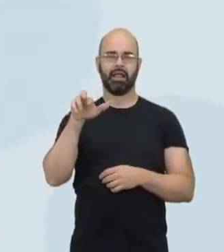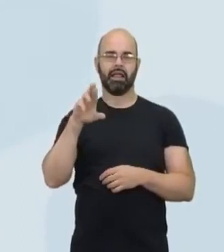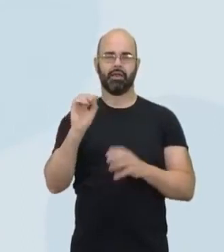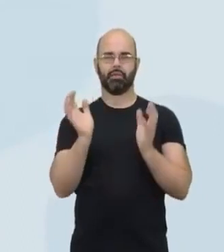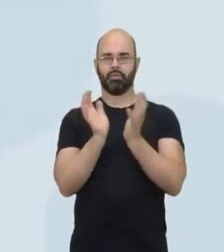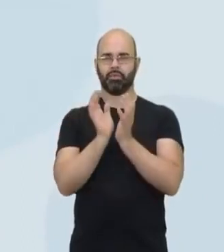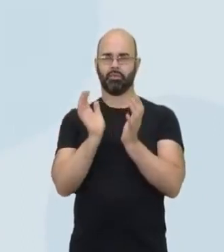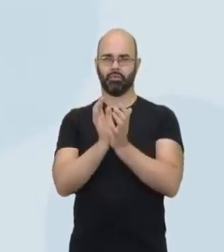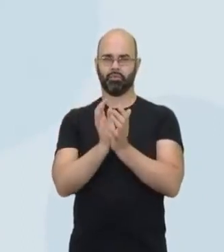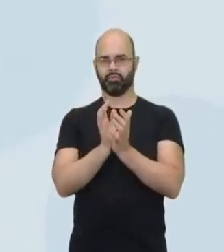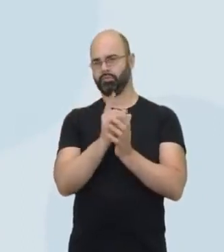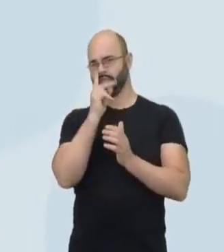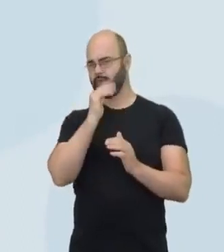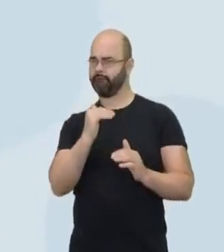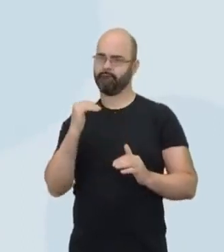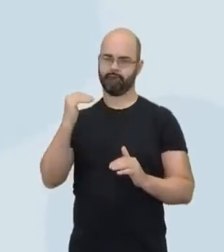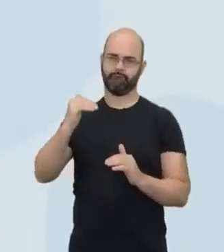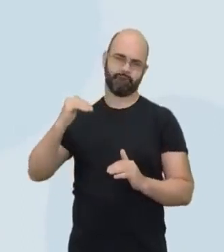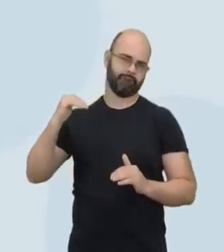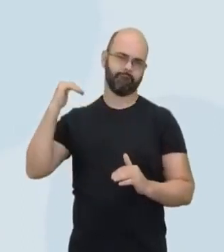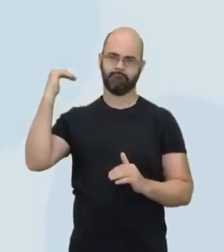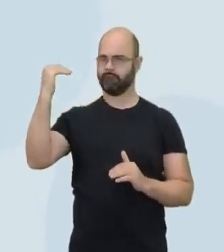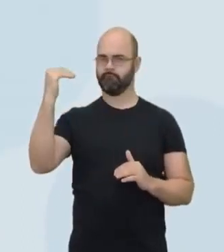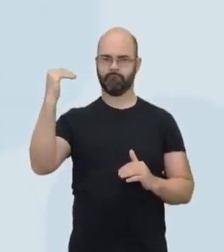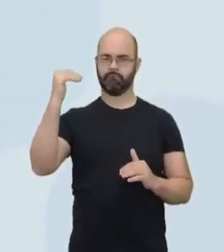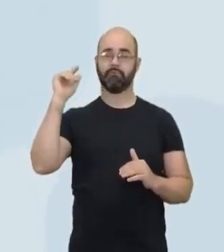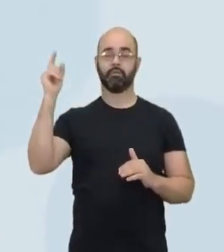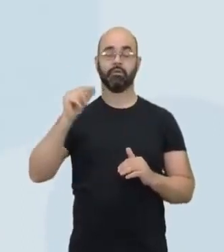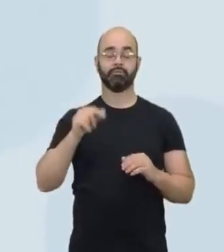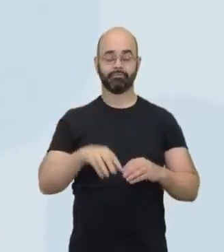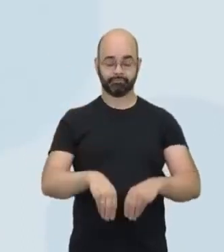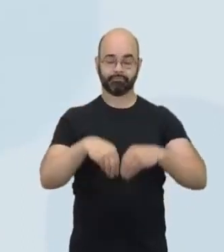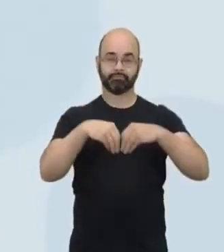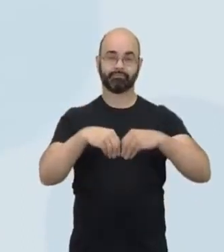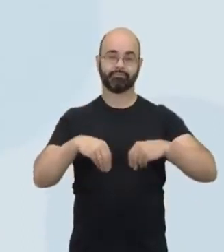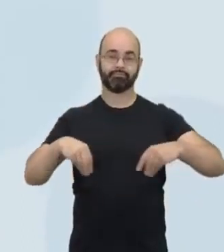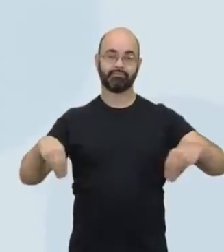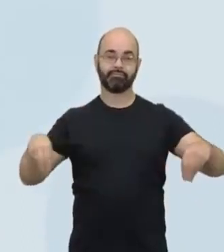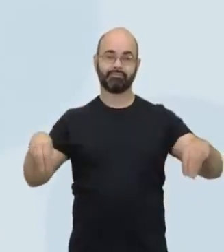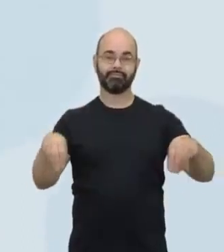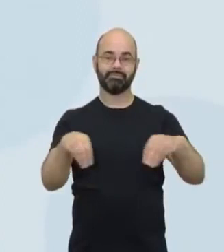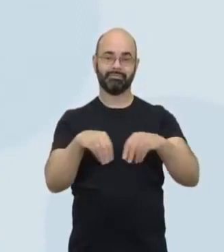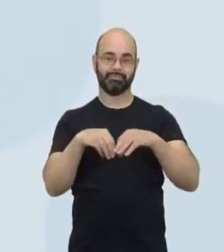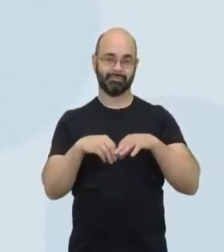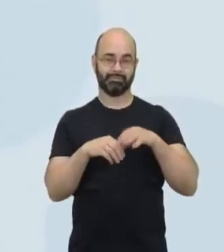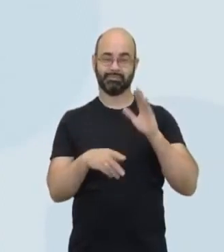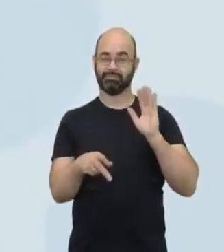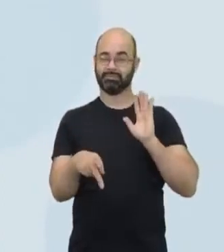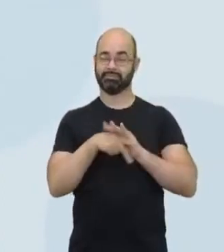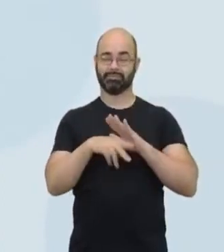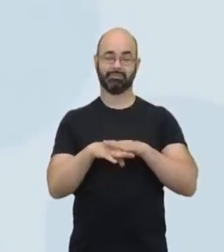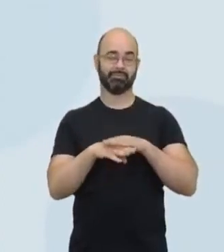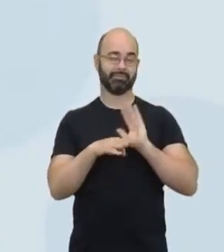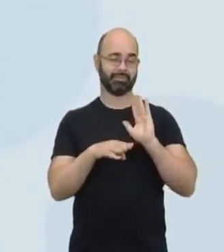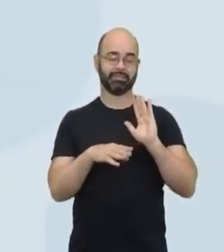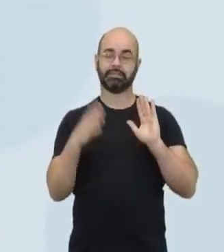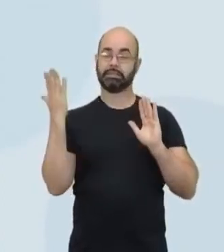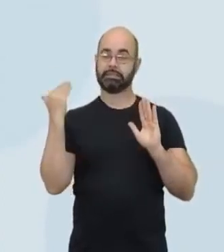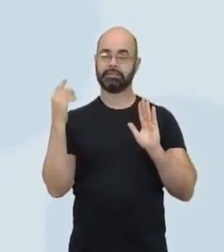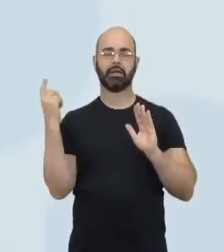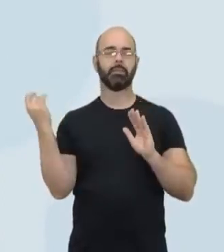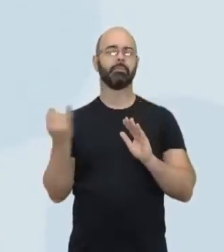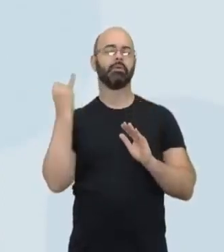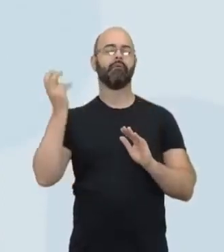a suzerana dos suzeranos, né? Significa que ela era a grande detentora de terras. E terra, neste momento, é o que tem de mais